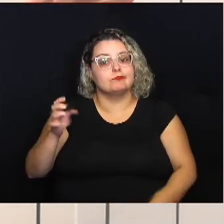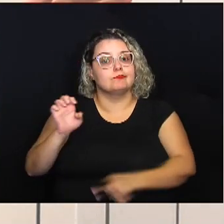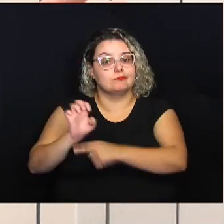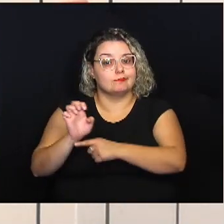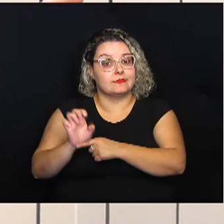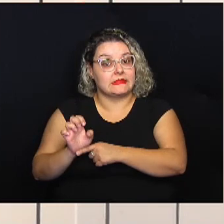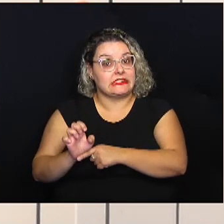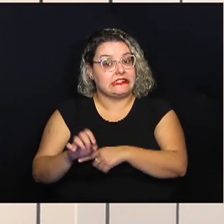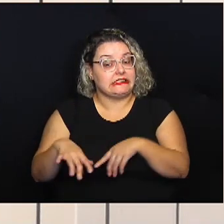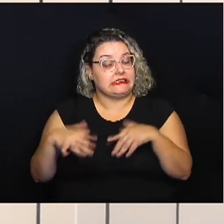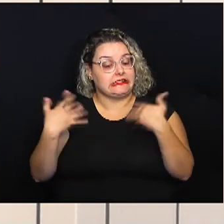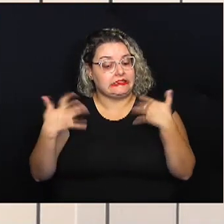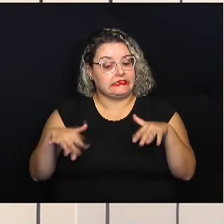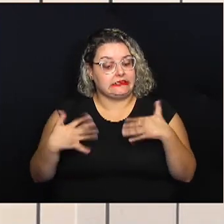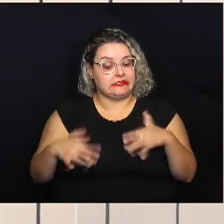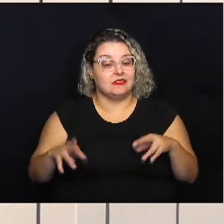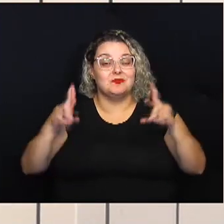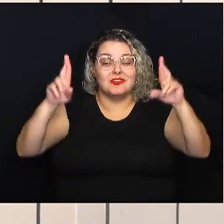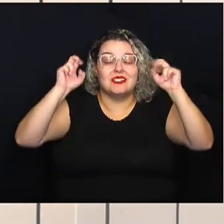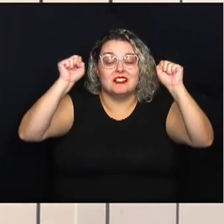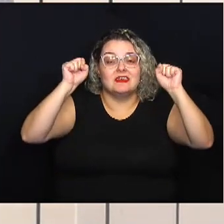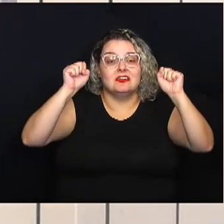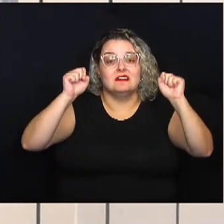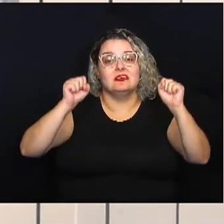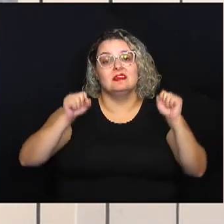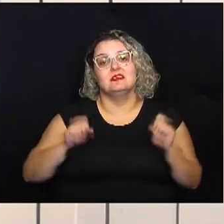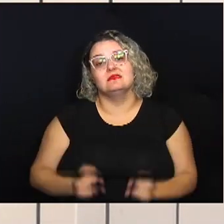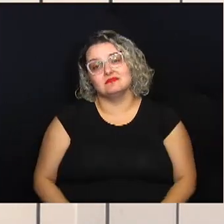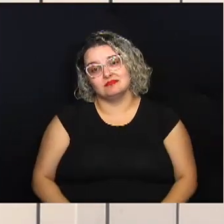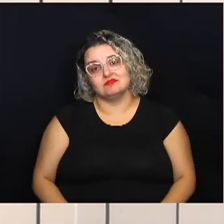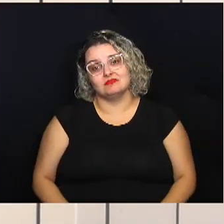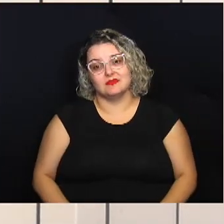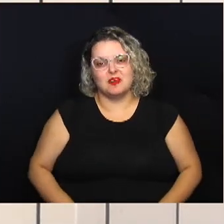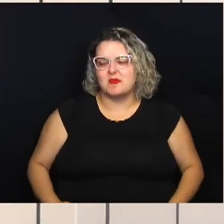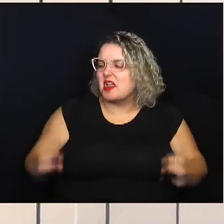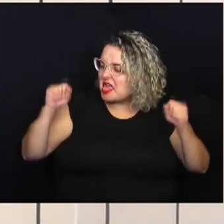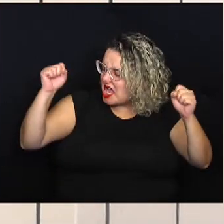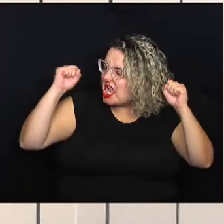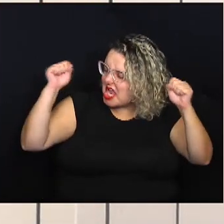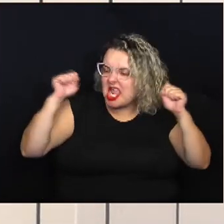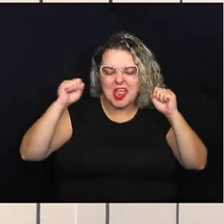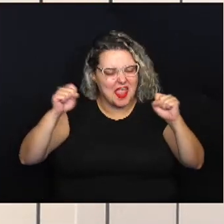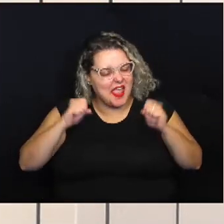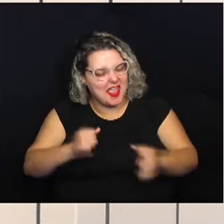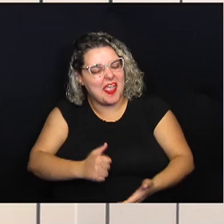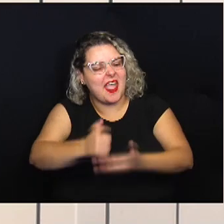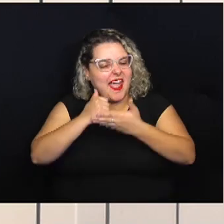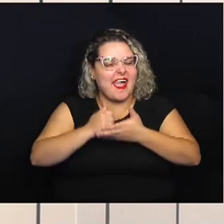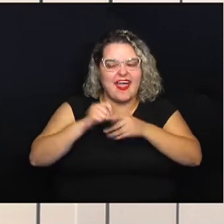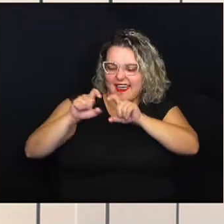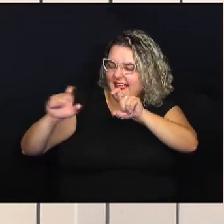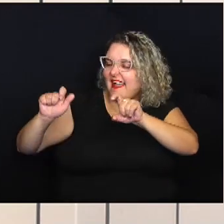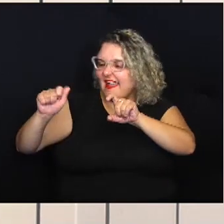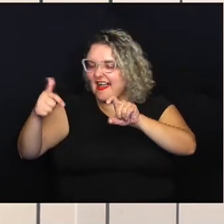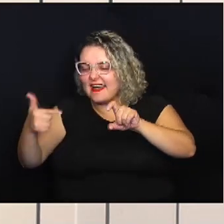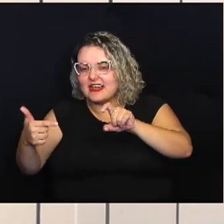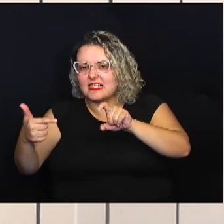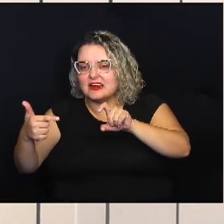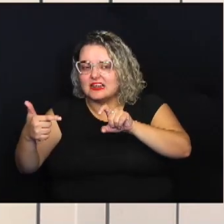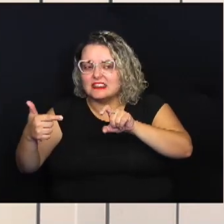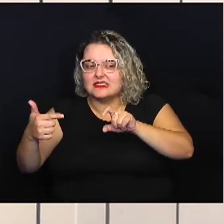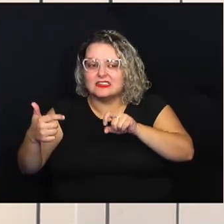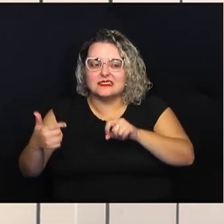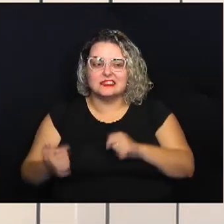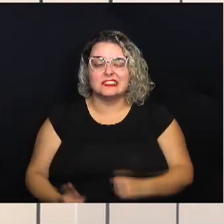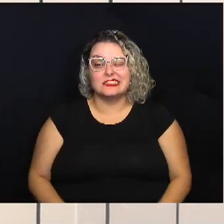de água fria, né, na torcida pontepretana, que ainda estava empolgada com a conquista da Série A2 e agora vai ter que correr